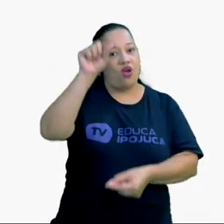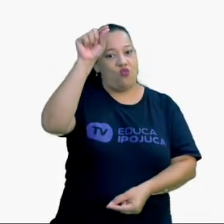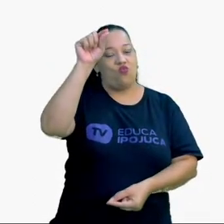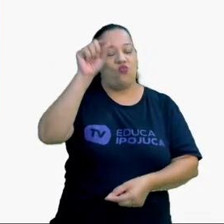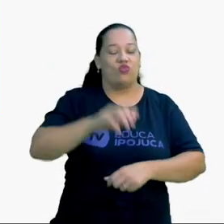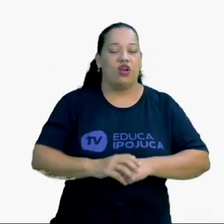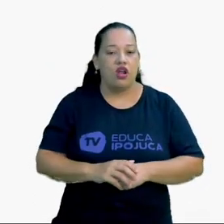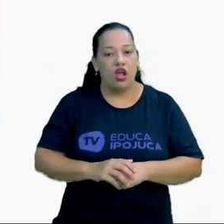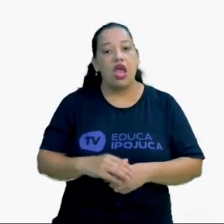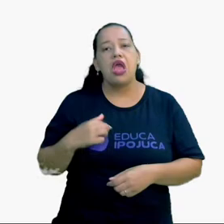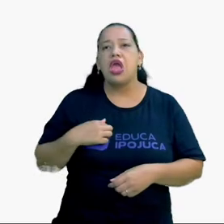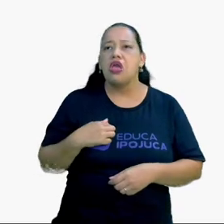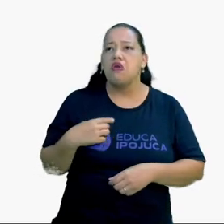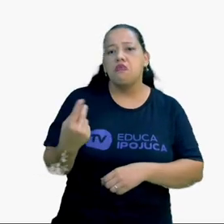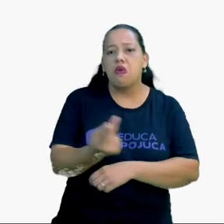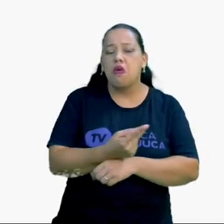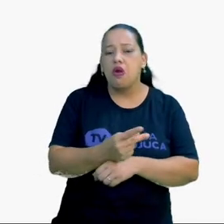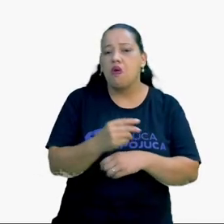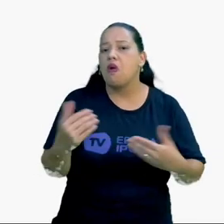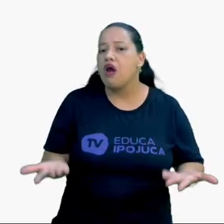que nós estamos procurando?